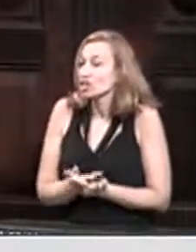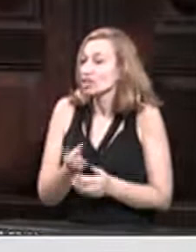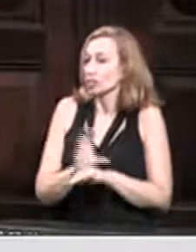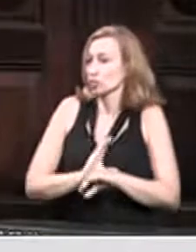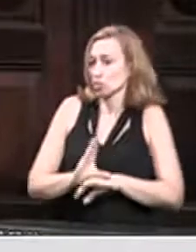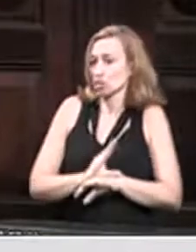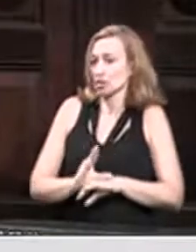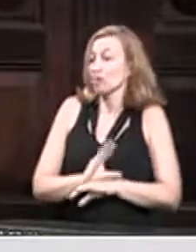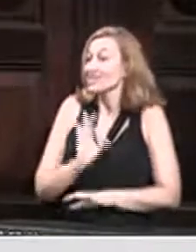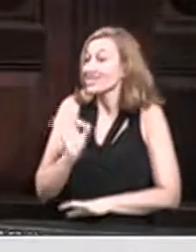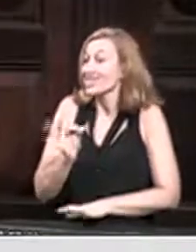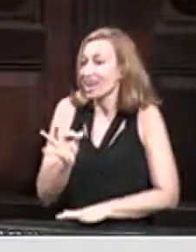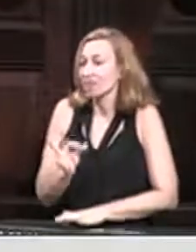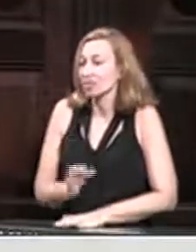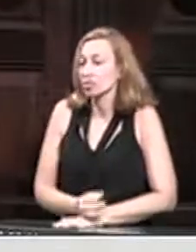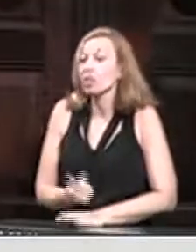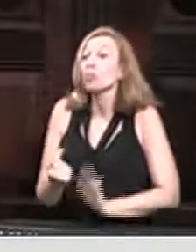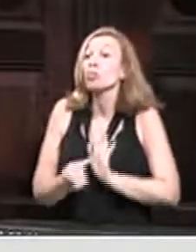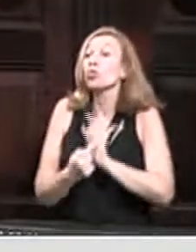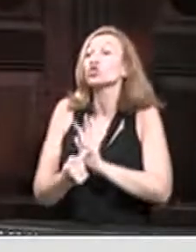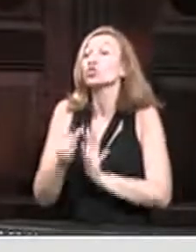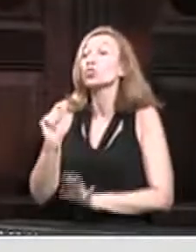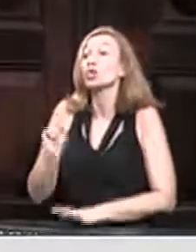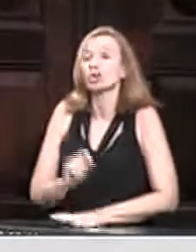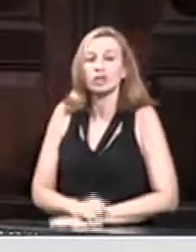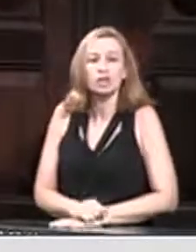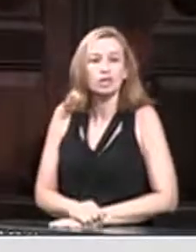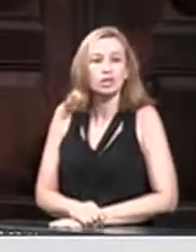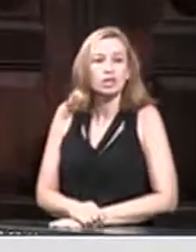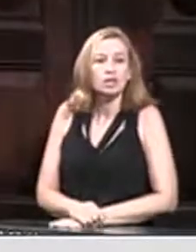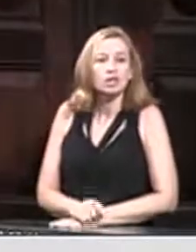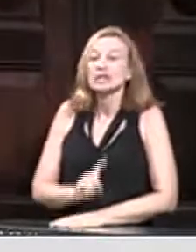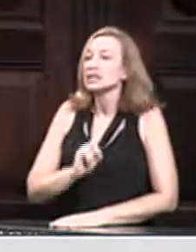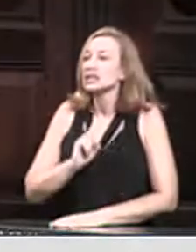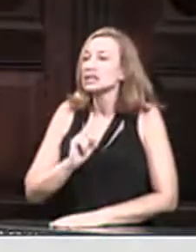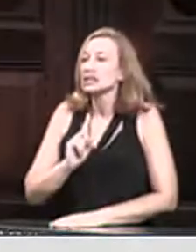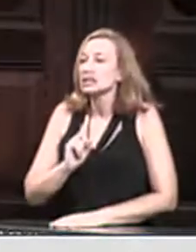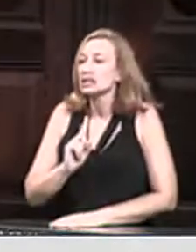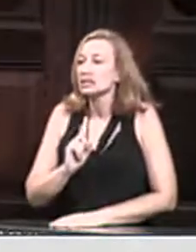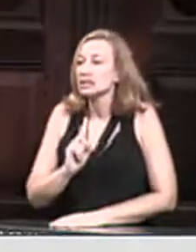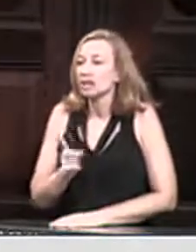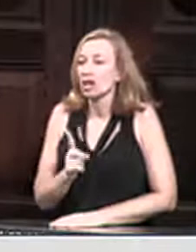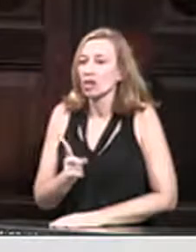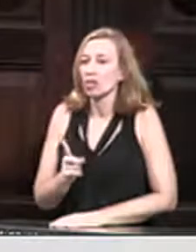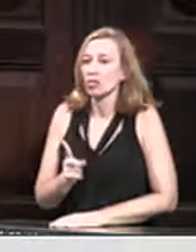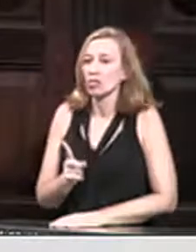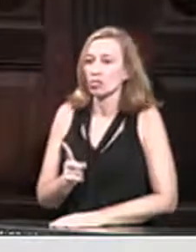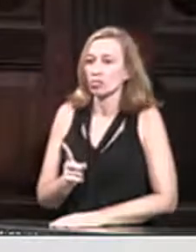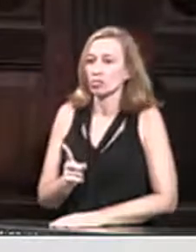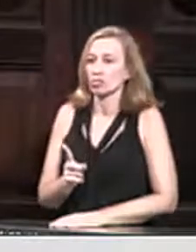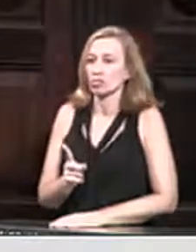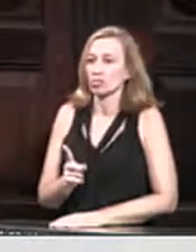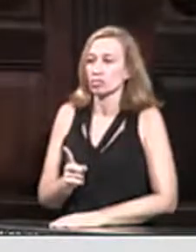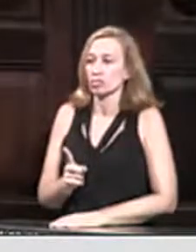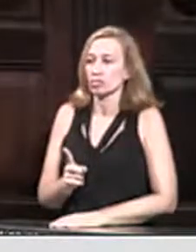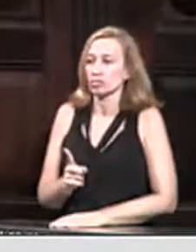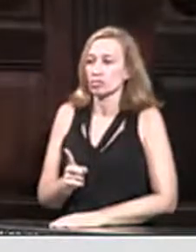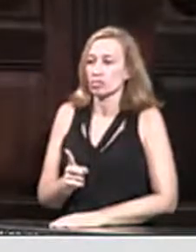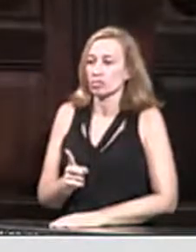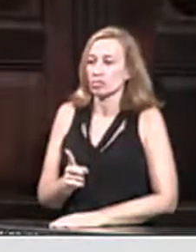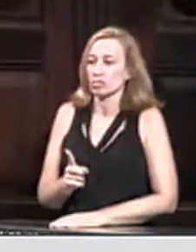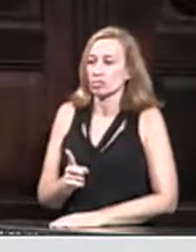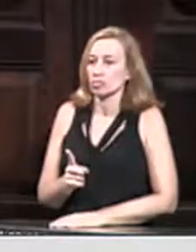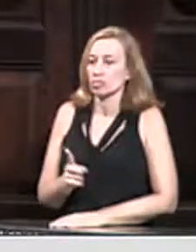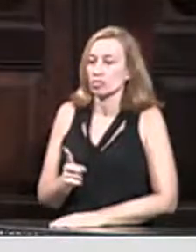Certamente demonstra não merecer estar na posição em que se